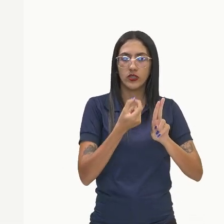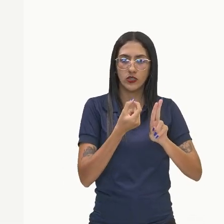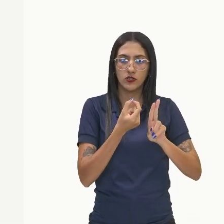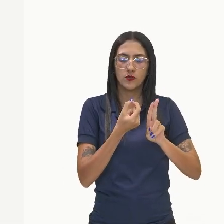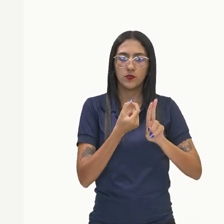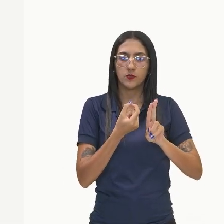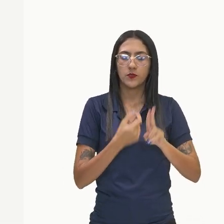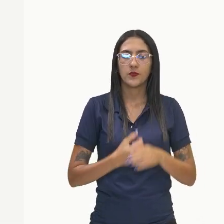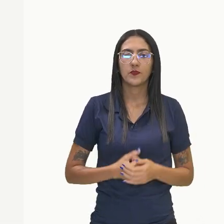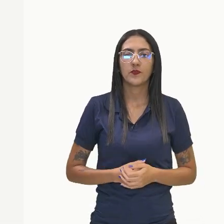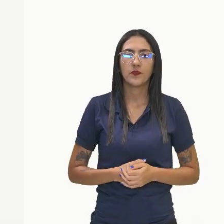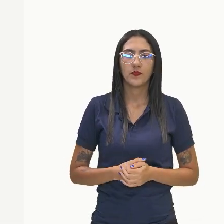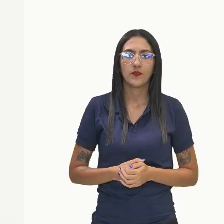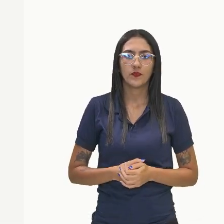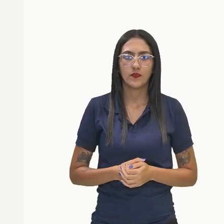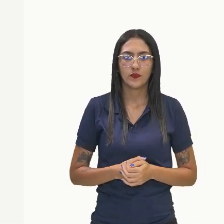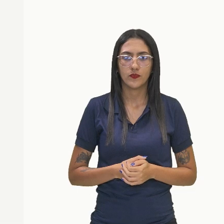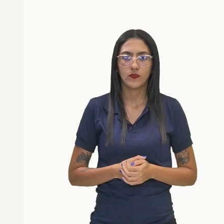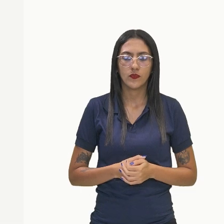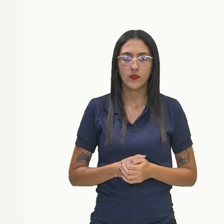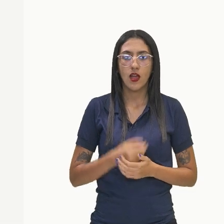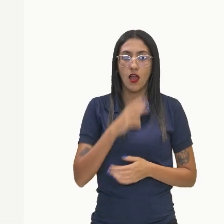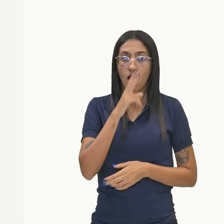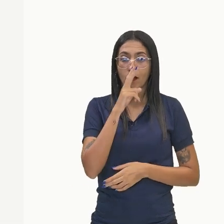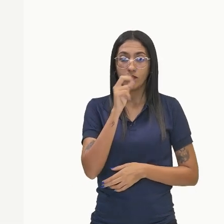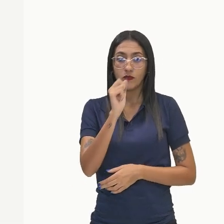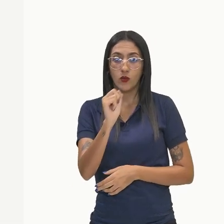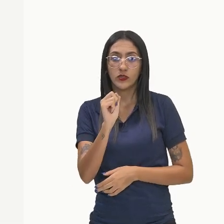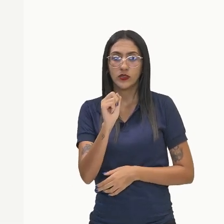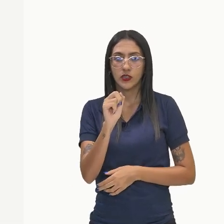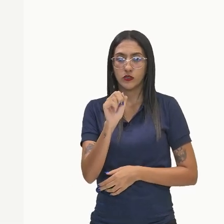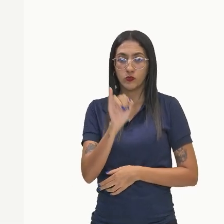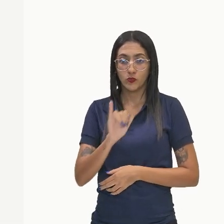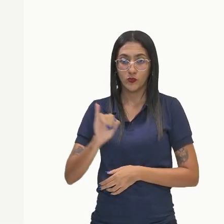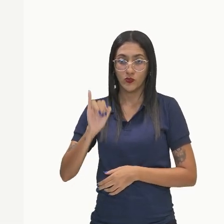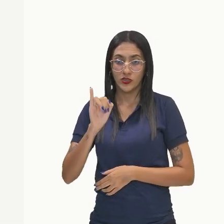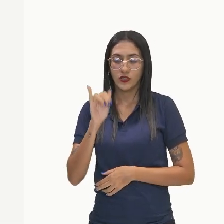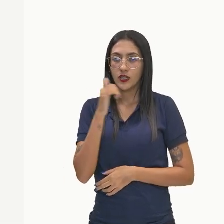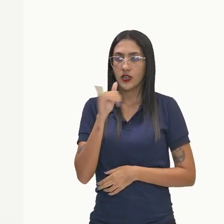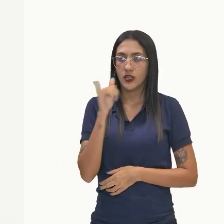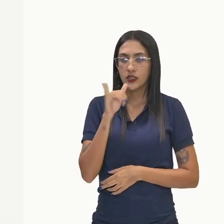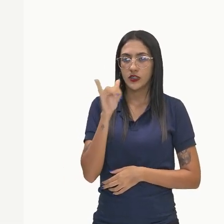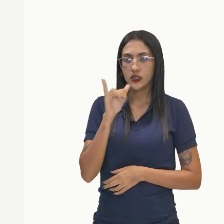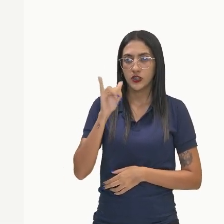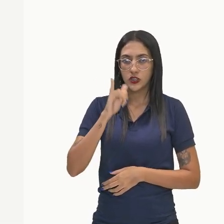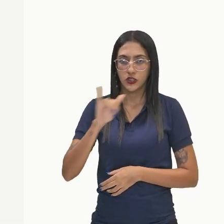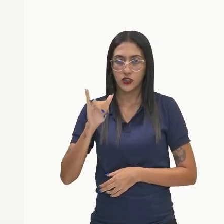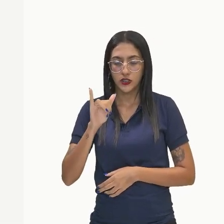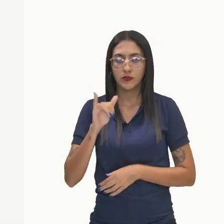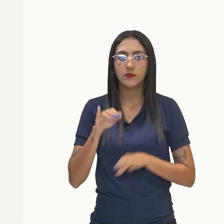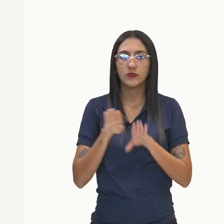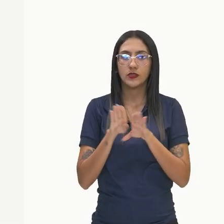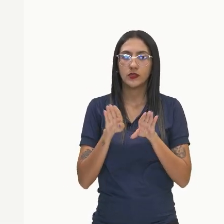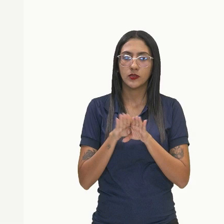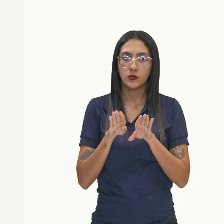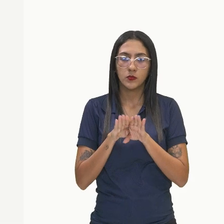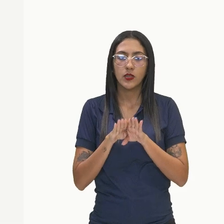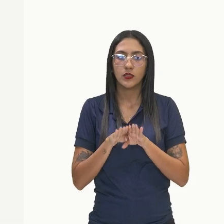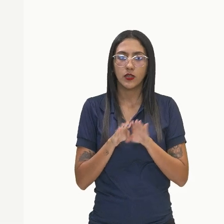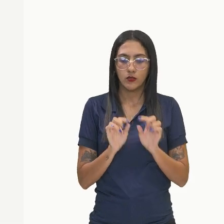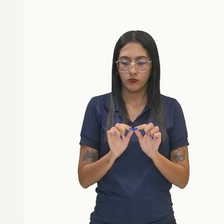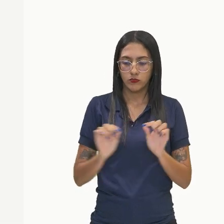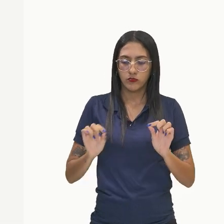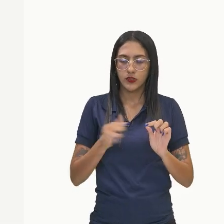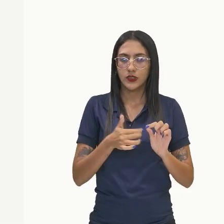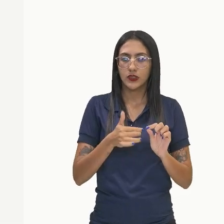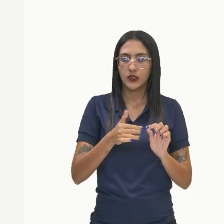o valor da corrente aqui, ó, é 10. Então, quando U vale 20, a intensidade da corrente é